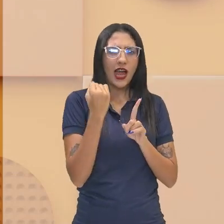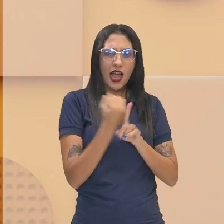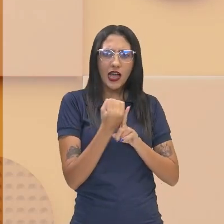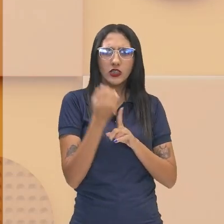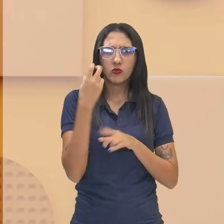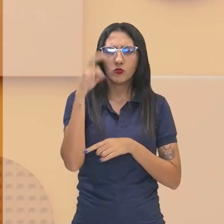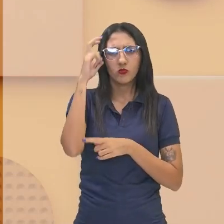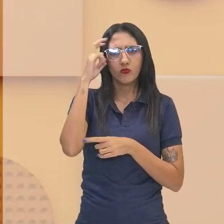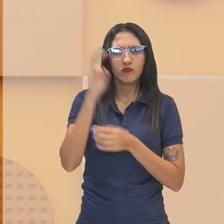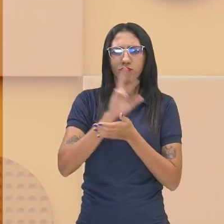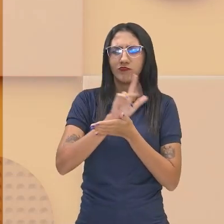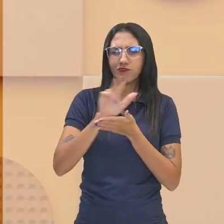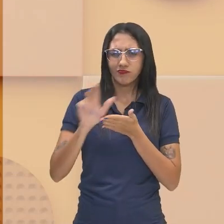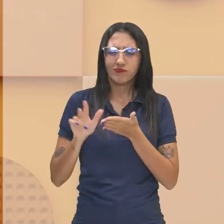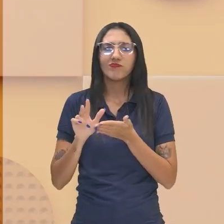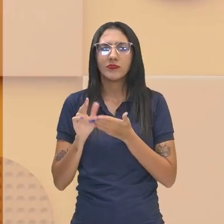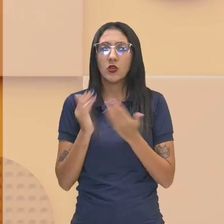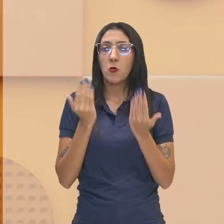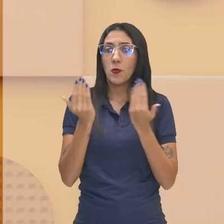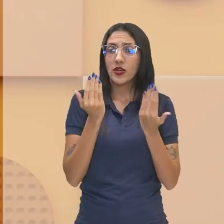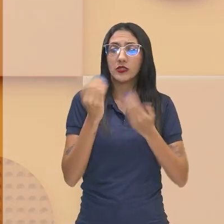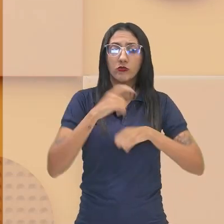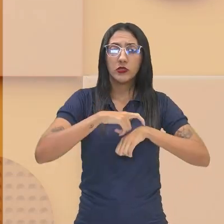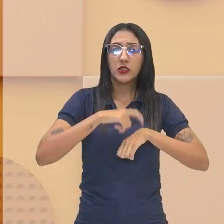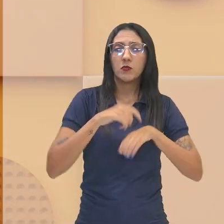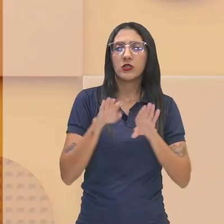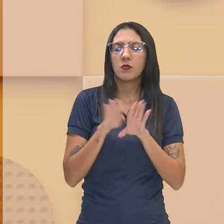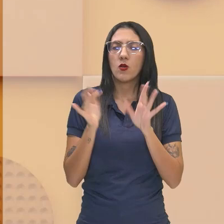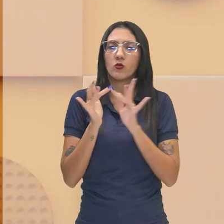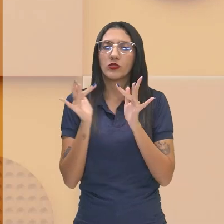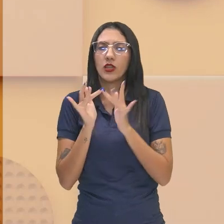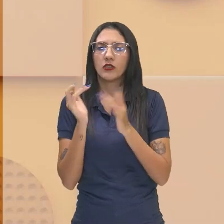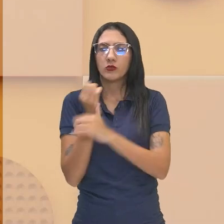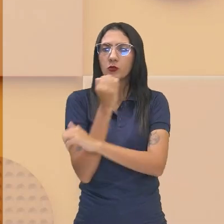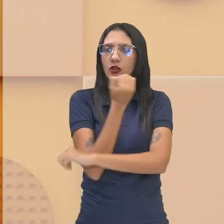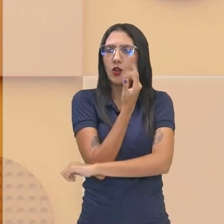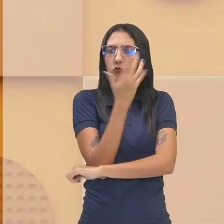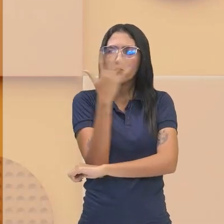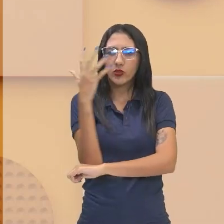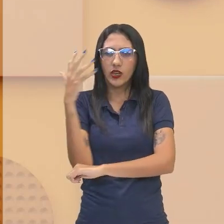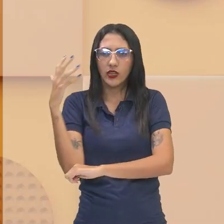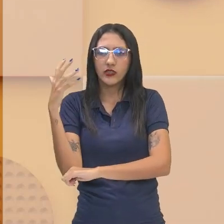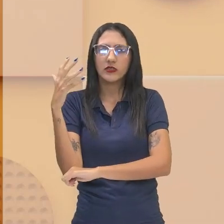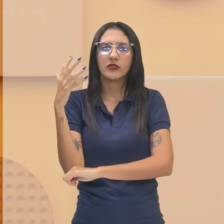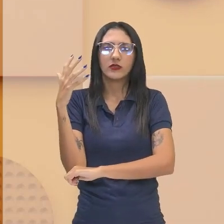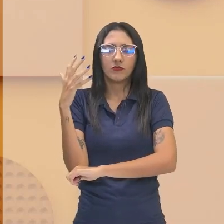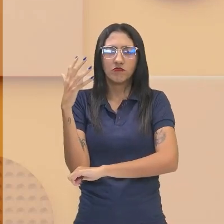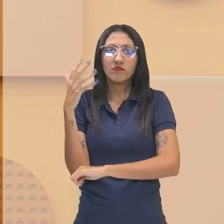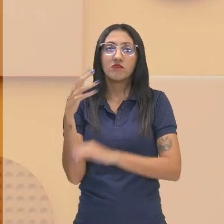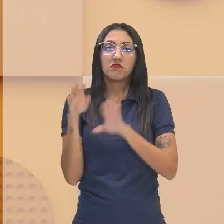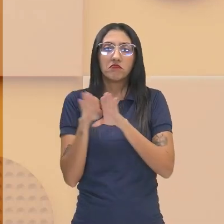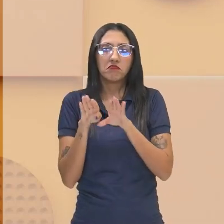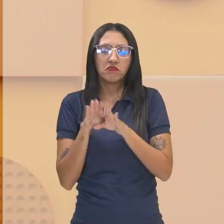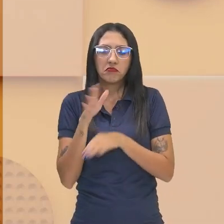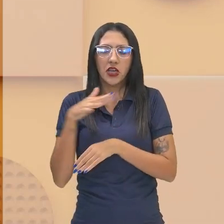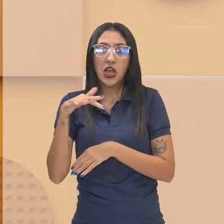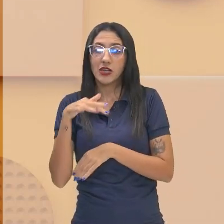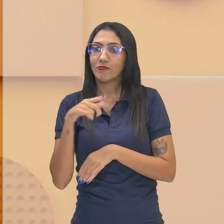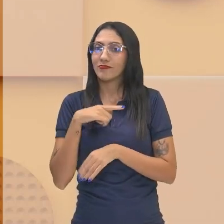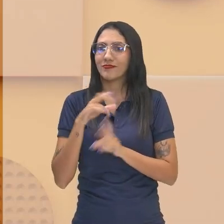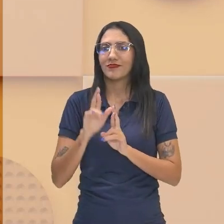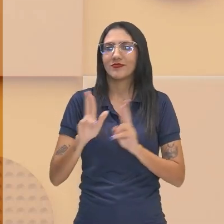não somente com o tempo, mas para com a natureza e o meio, ele é